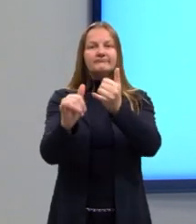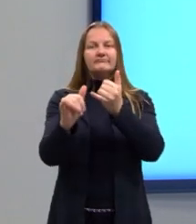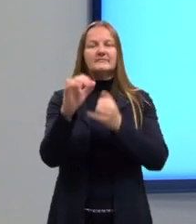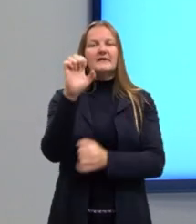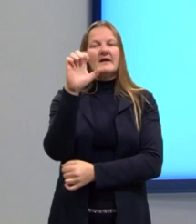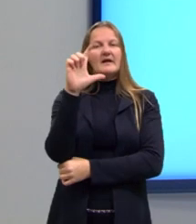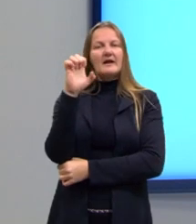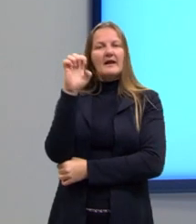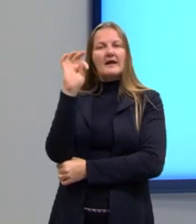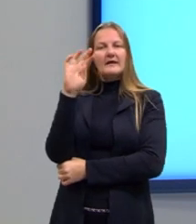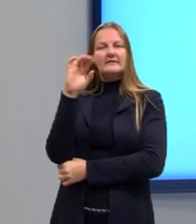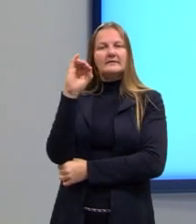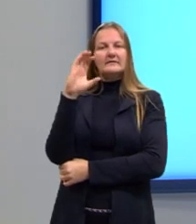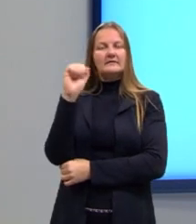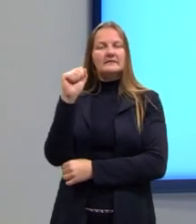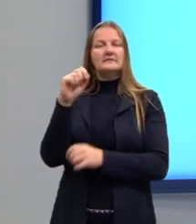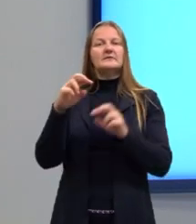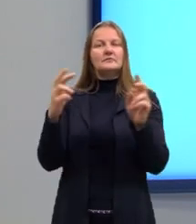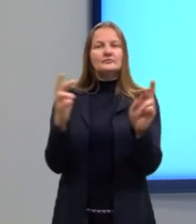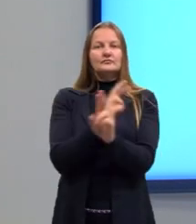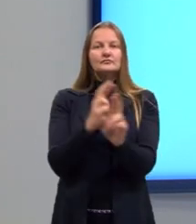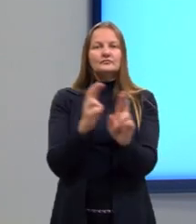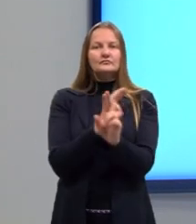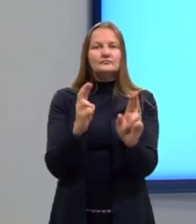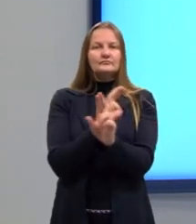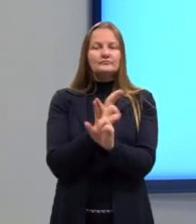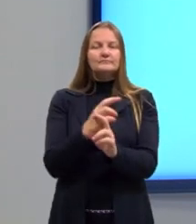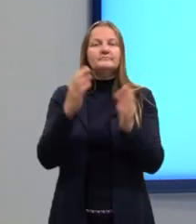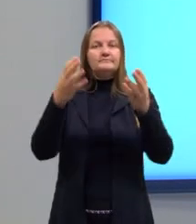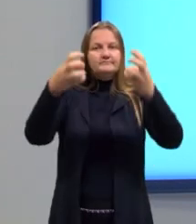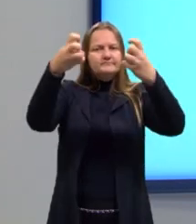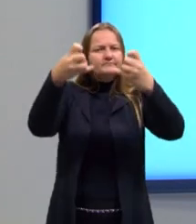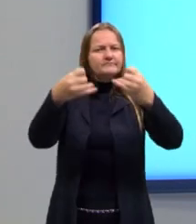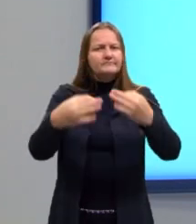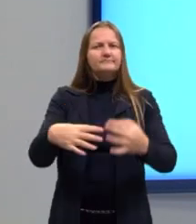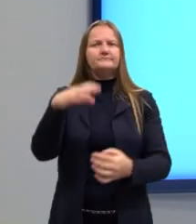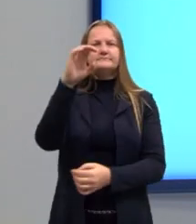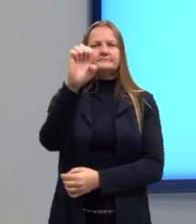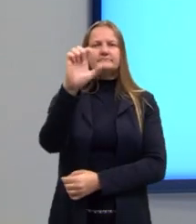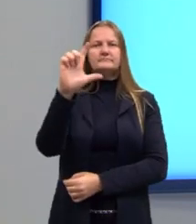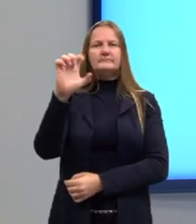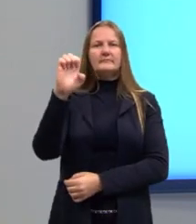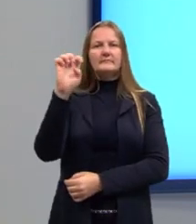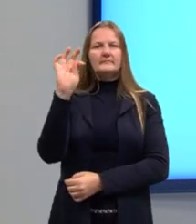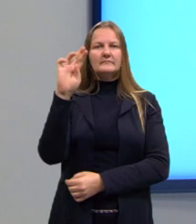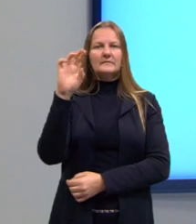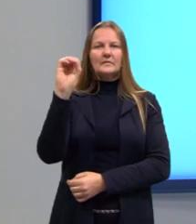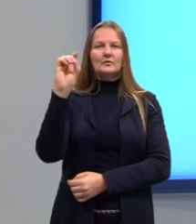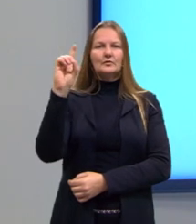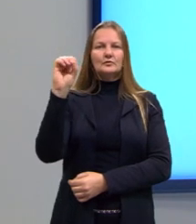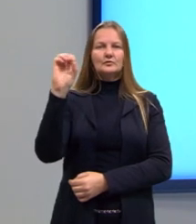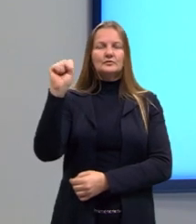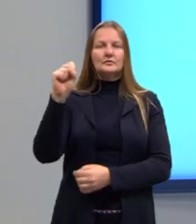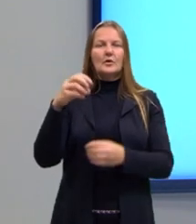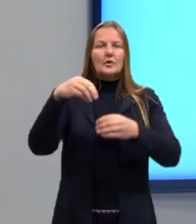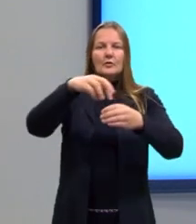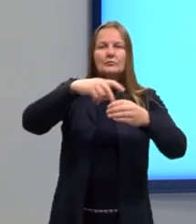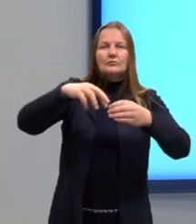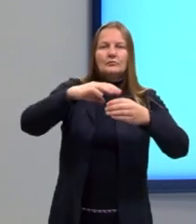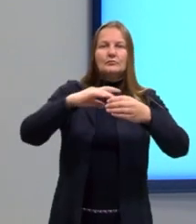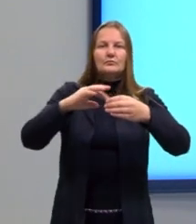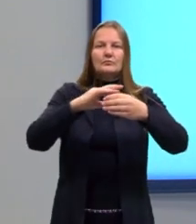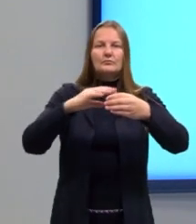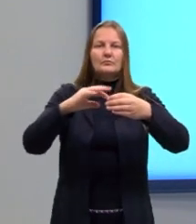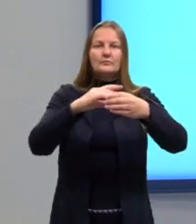interface entre os eletrodos e a gente vai entender o que que são os eletrodos e uma solução E aí existe o